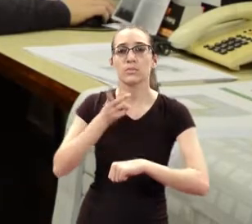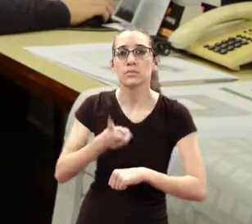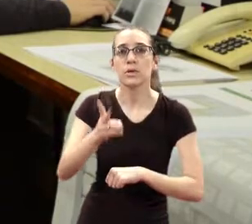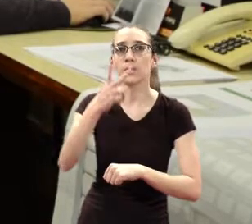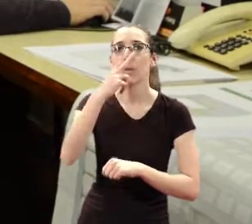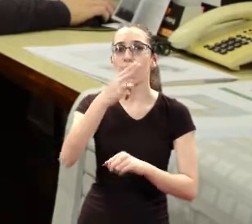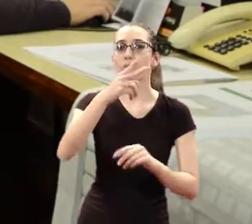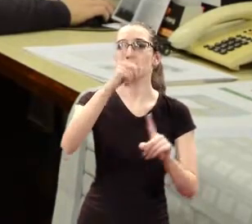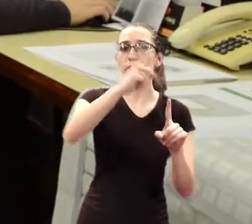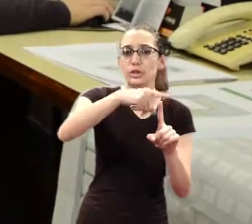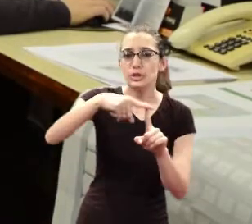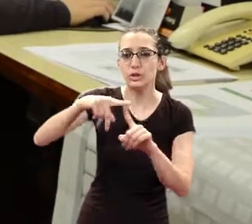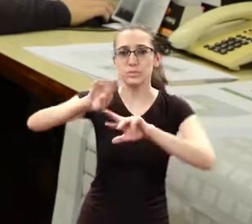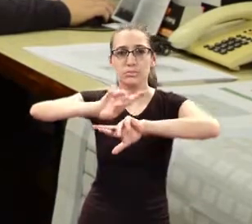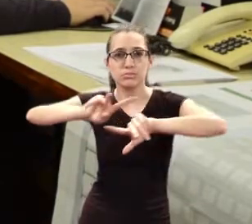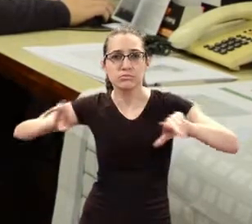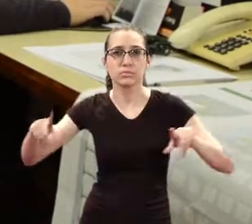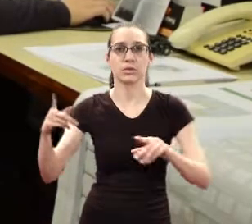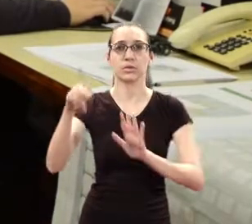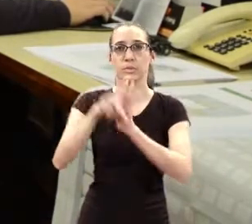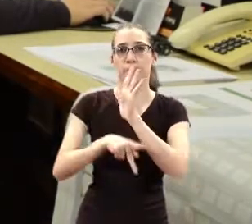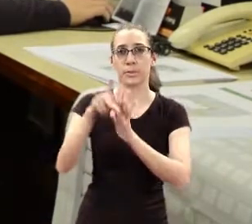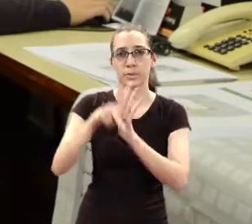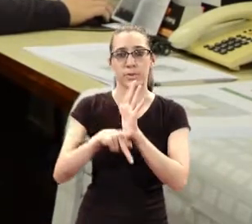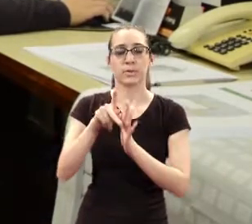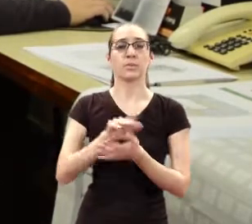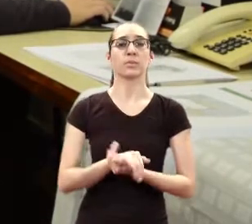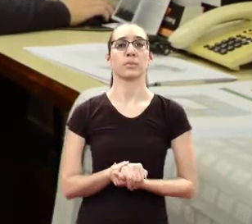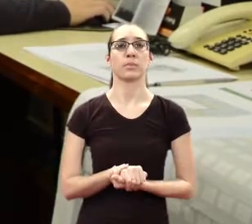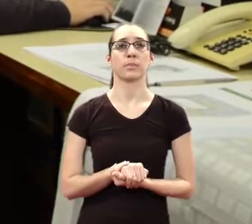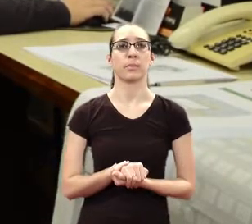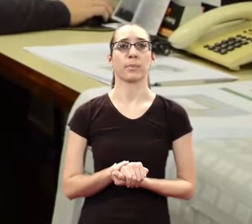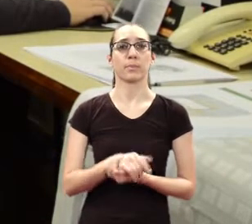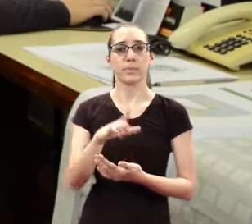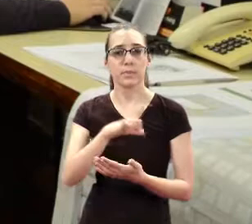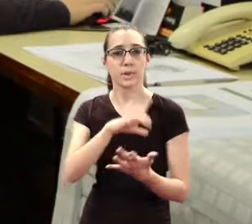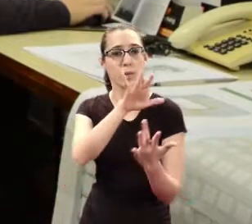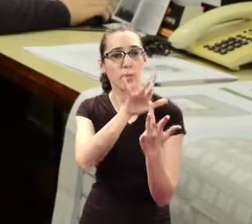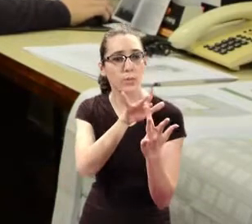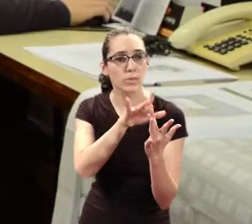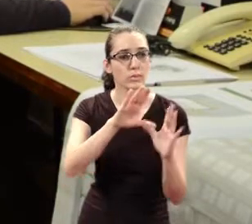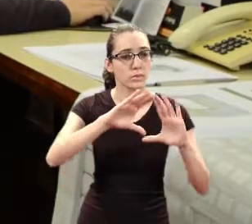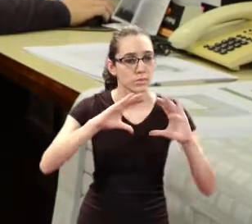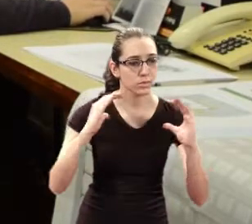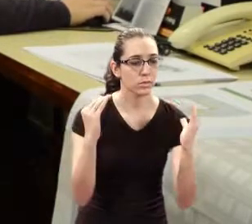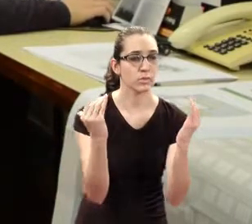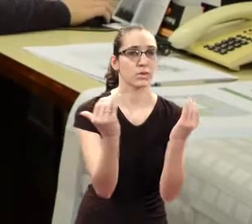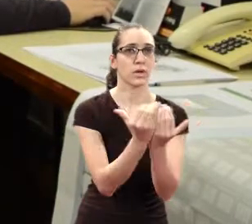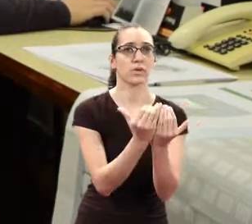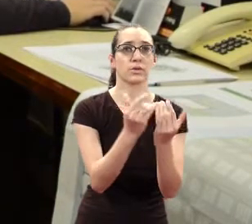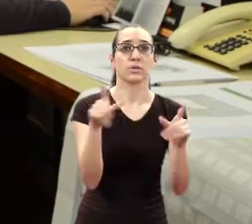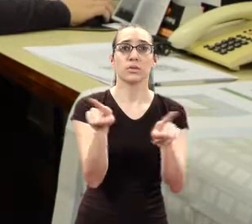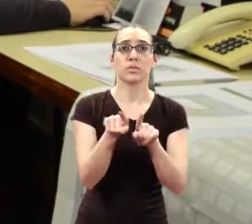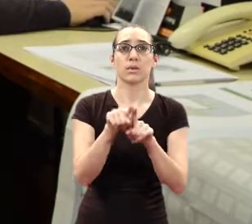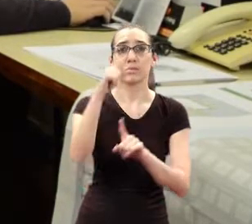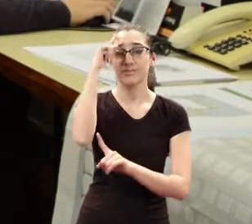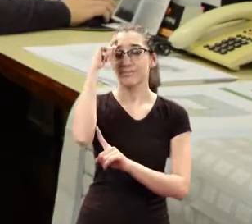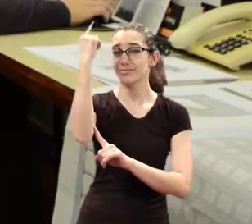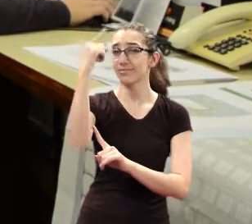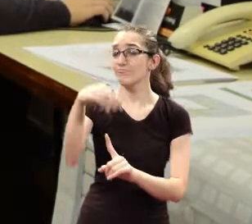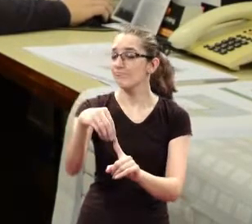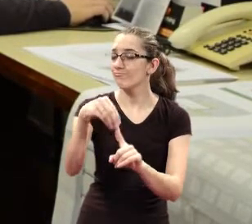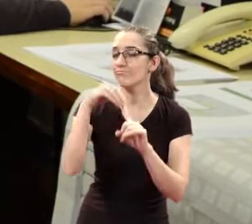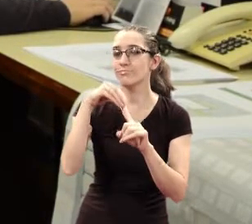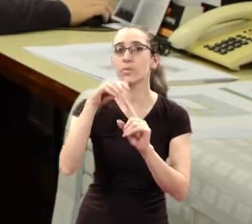trabalhando com diversas escalas de projeto, entrando em contato com a comunidade. E a ideia principal,